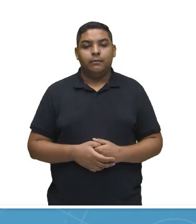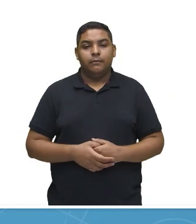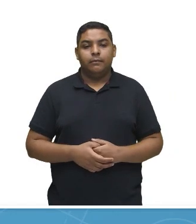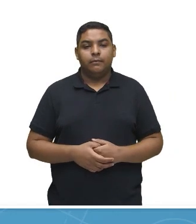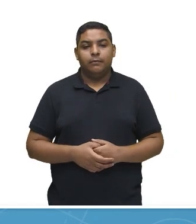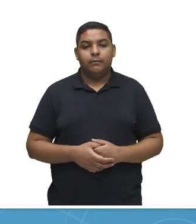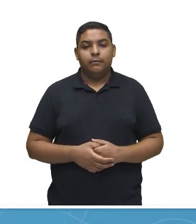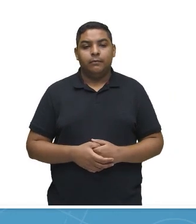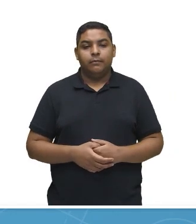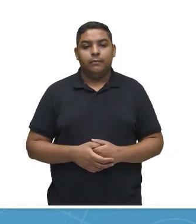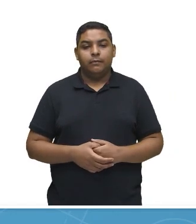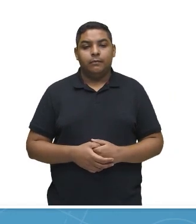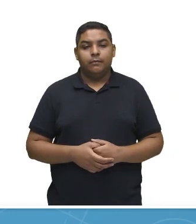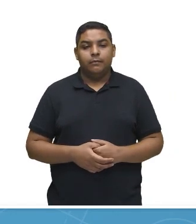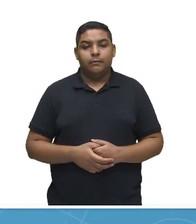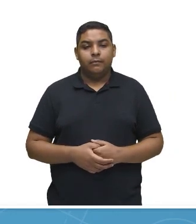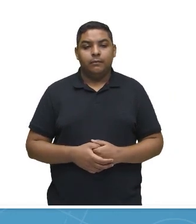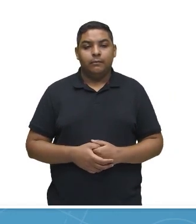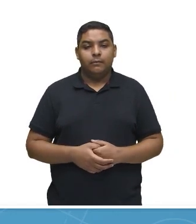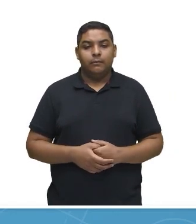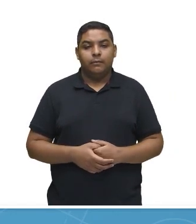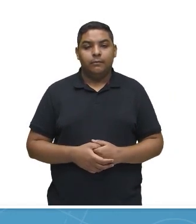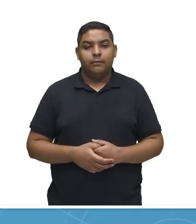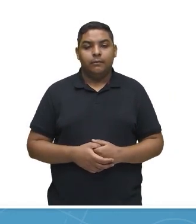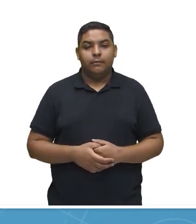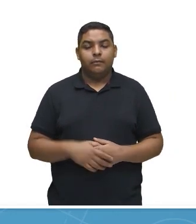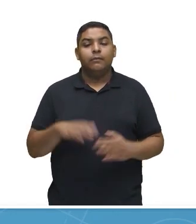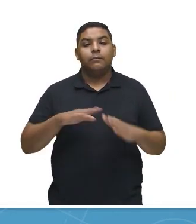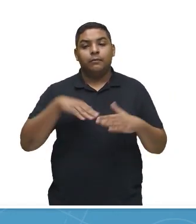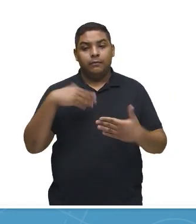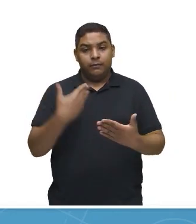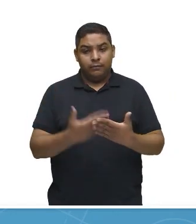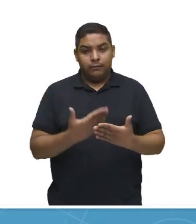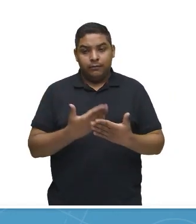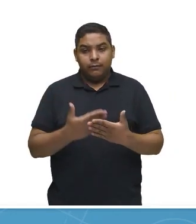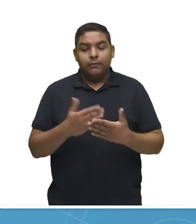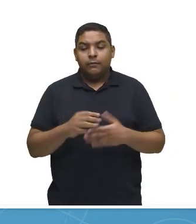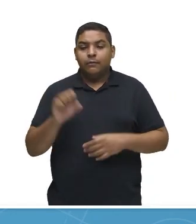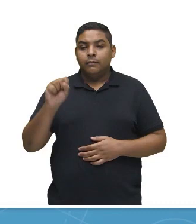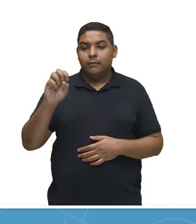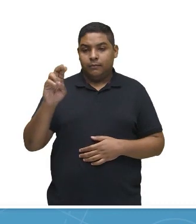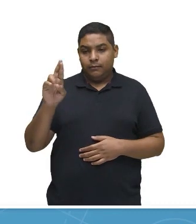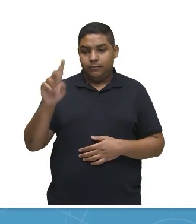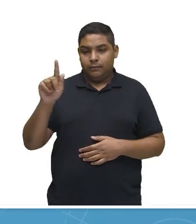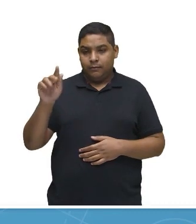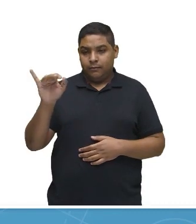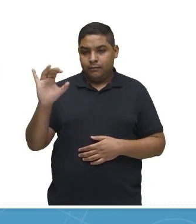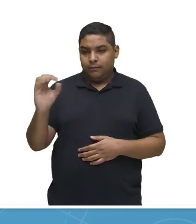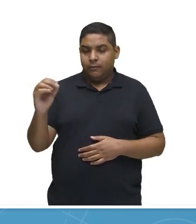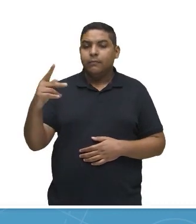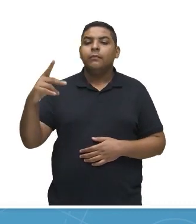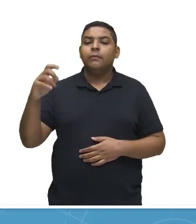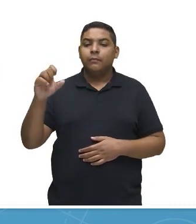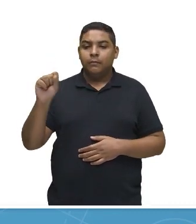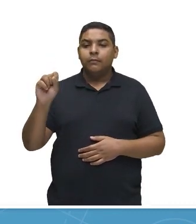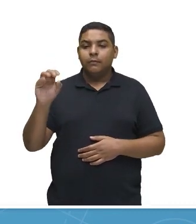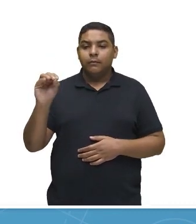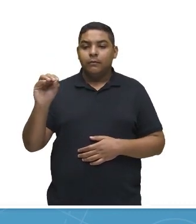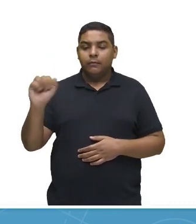Deixa eu ver aqui quem mais. Da Escola de Tempo Integral Sérgio Pessoa, aluno Emanuele Braga da Silva, colocou letra